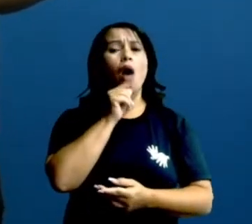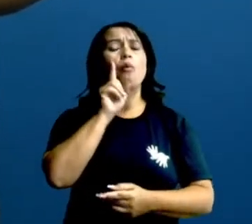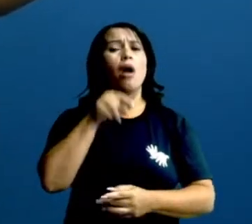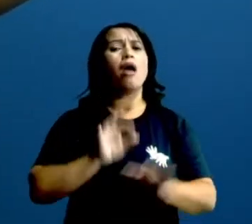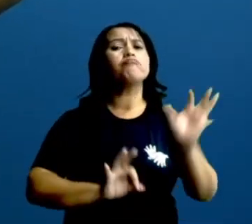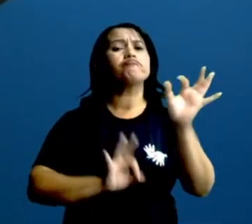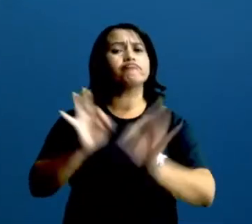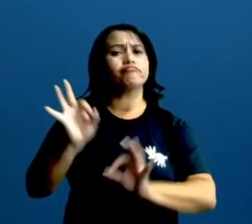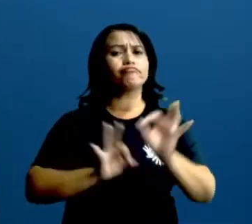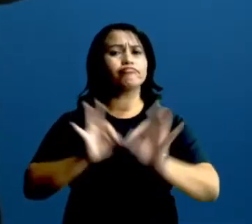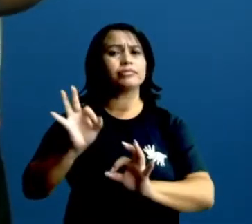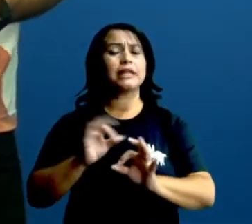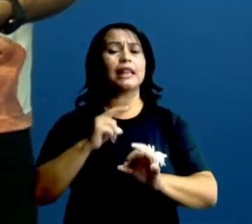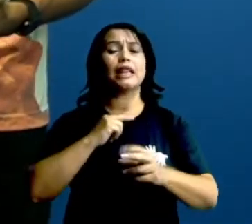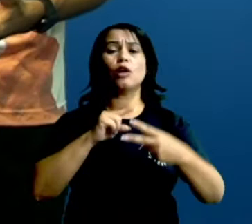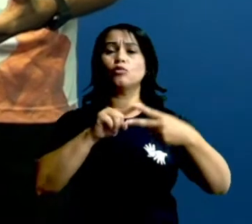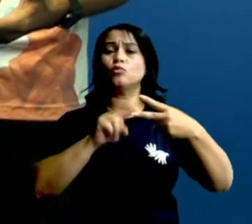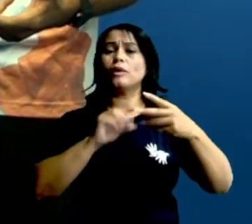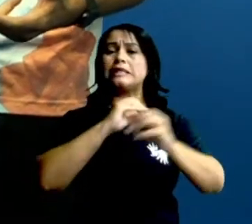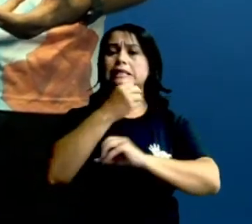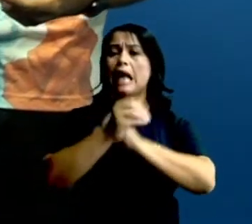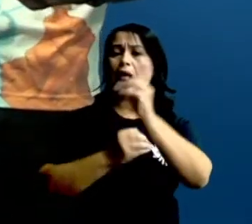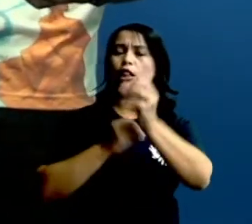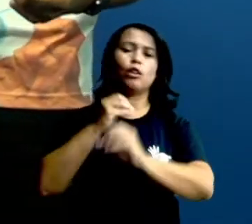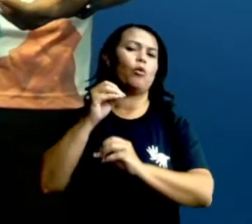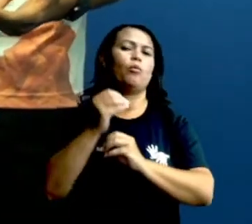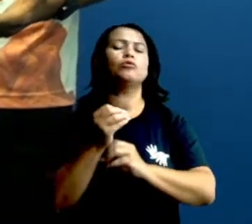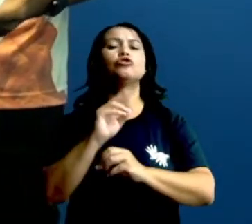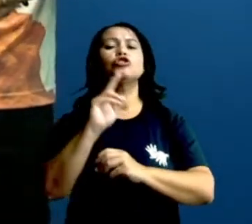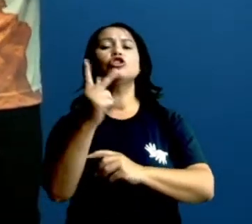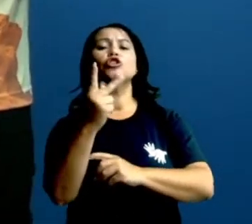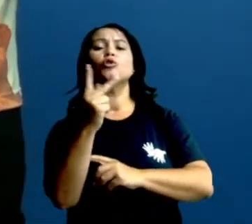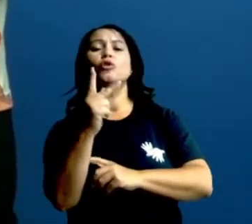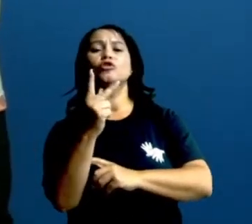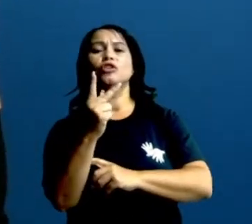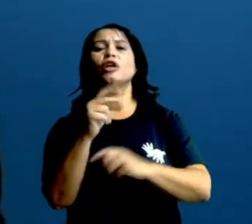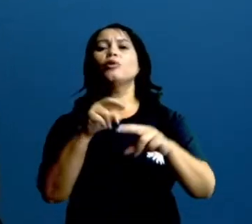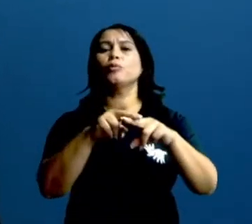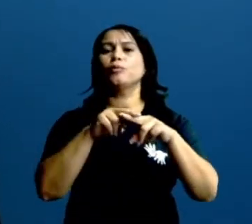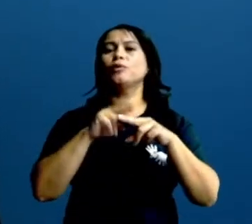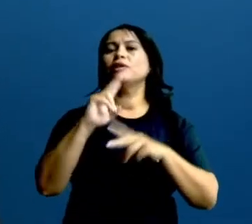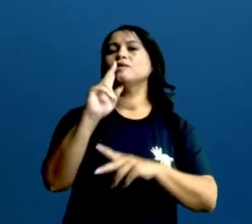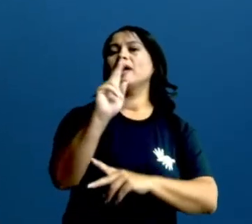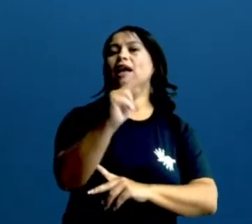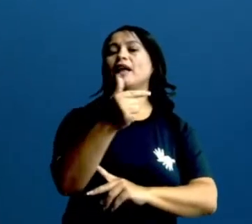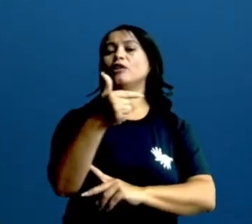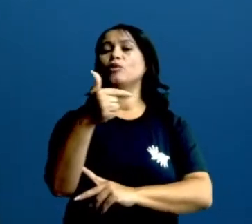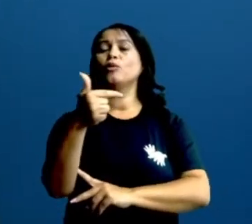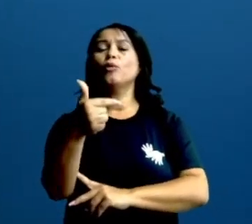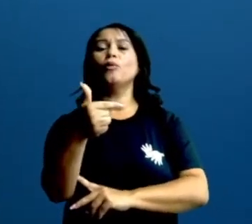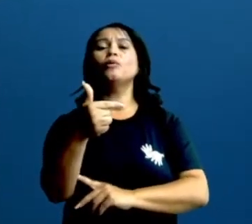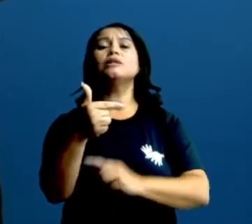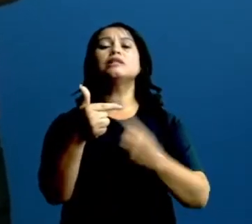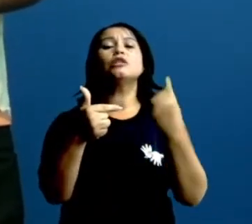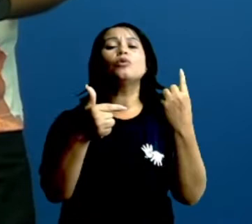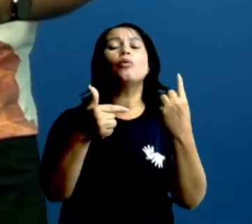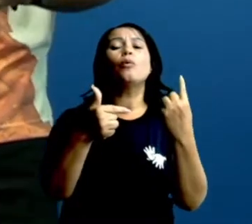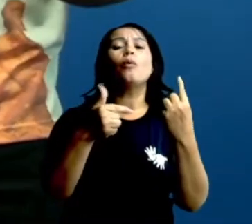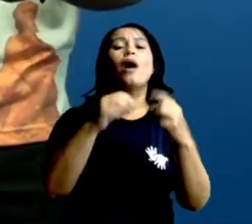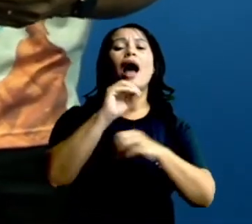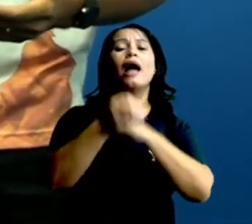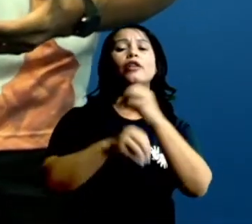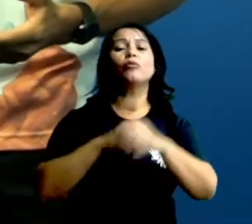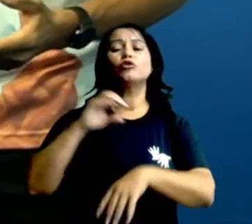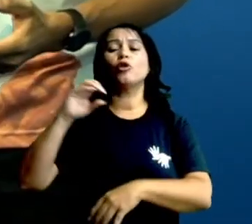é formada por dois átomos de hidrogênio, por isso que H2, e um